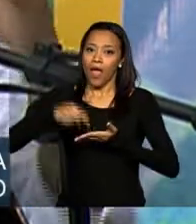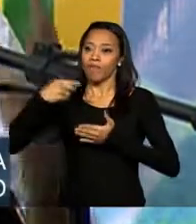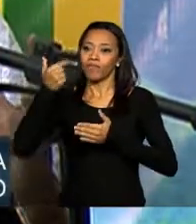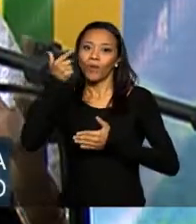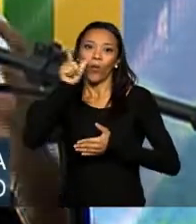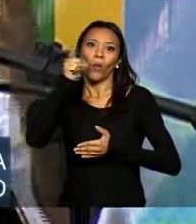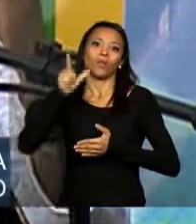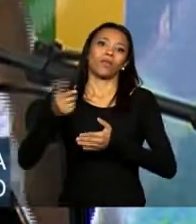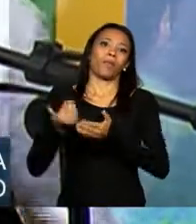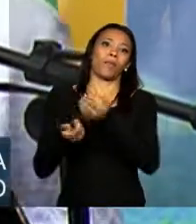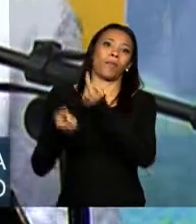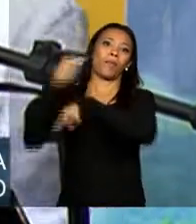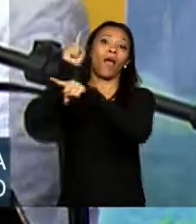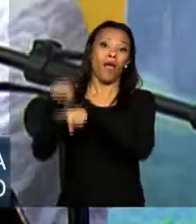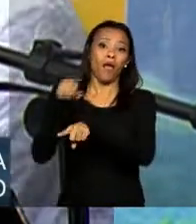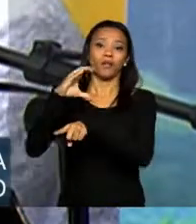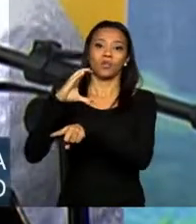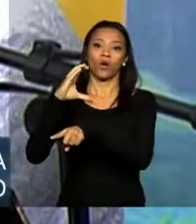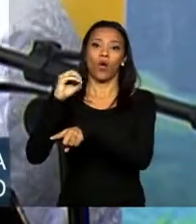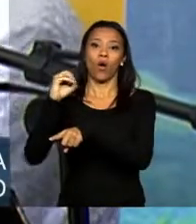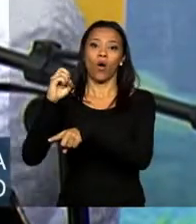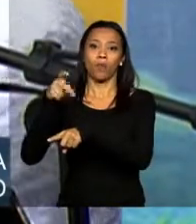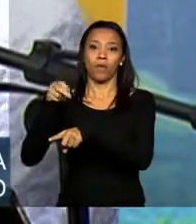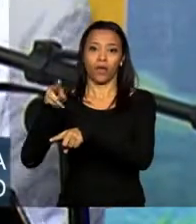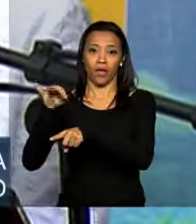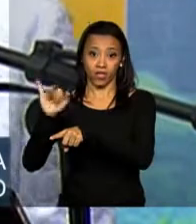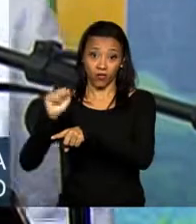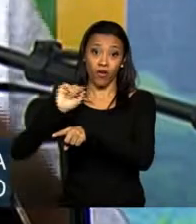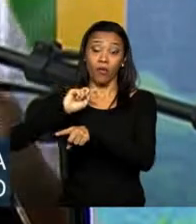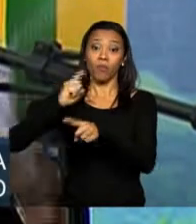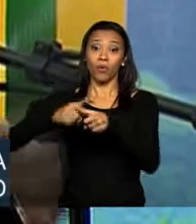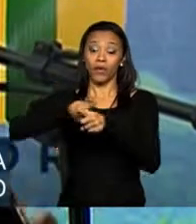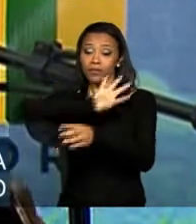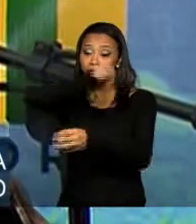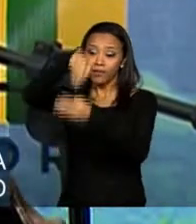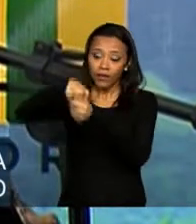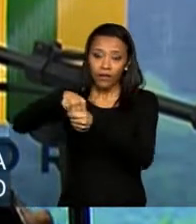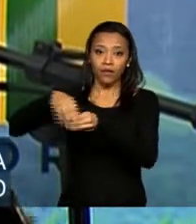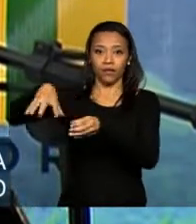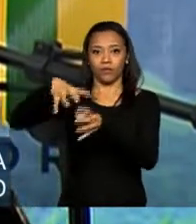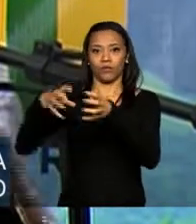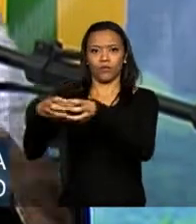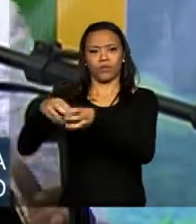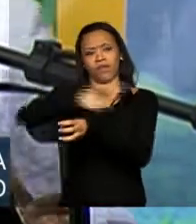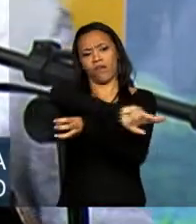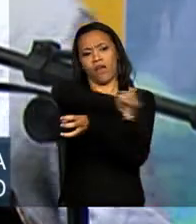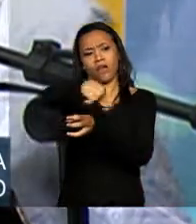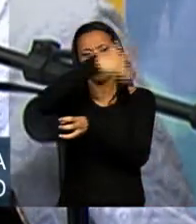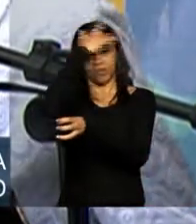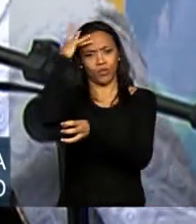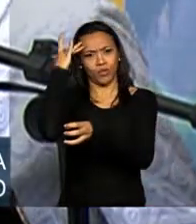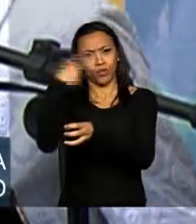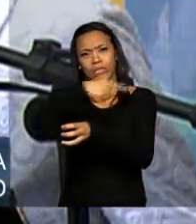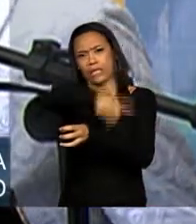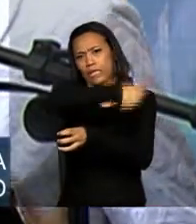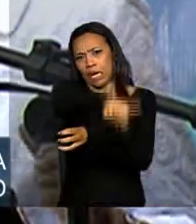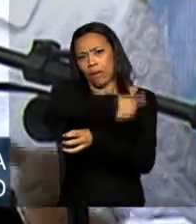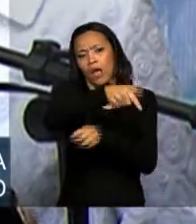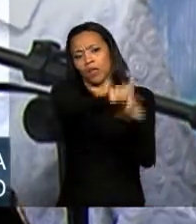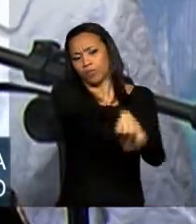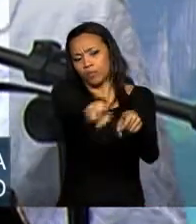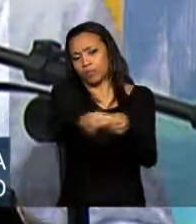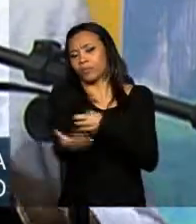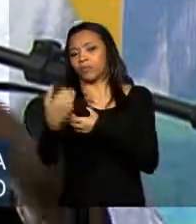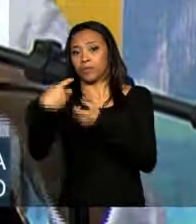porque elas concentram a força de um conjunto de agricultores então eu tô querendo dizer